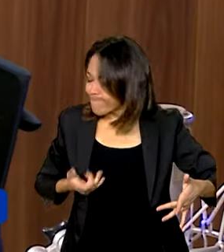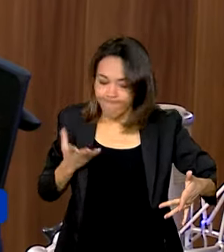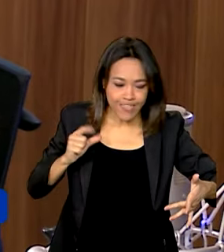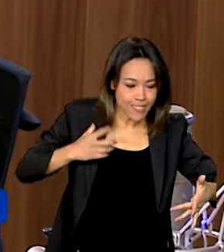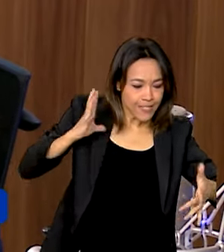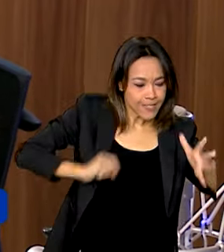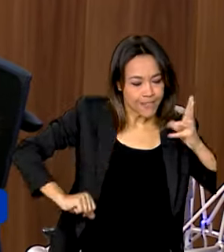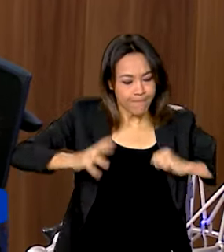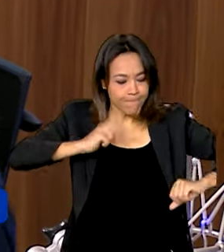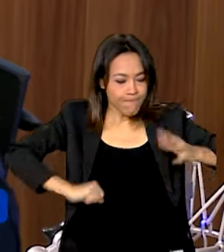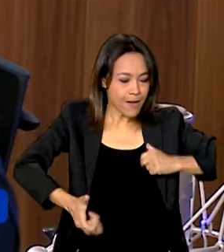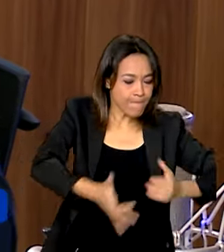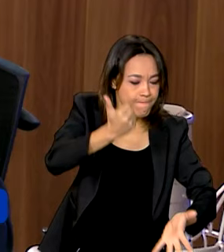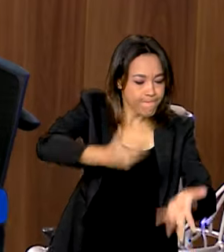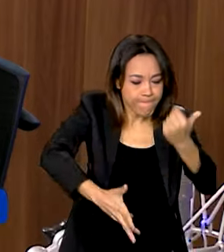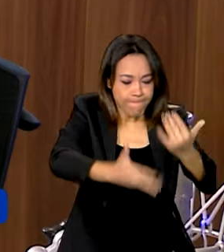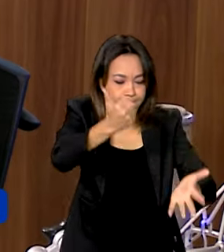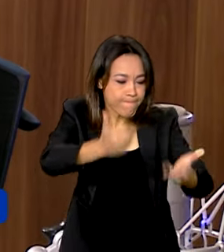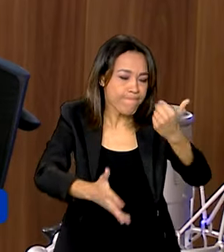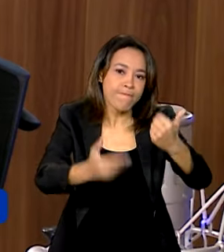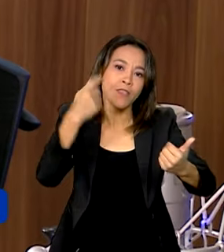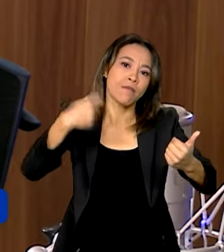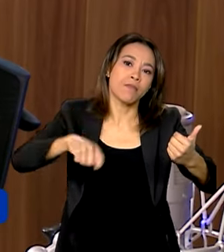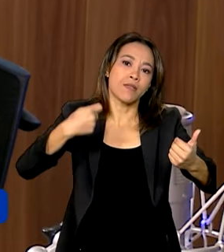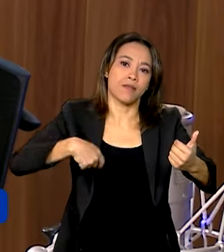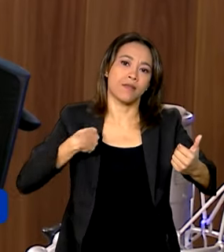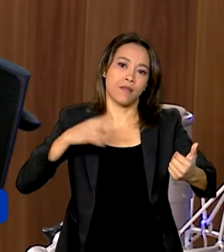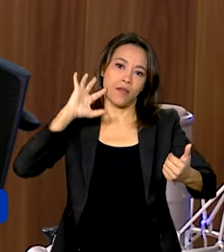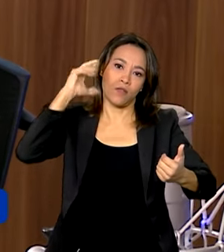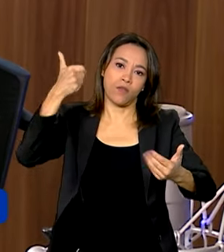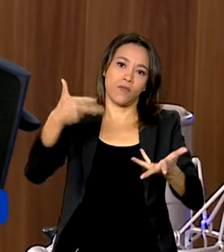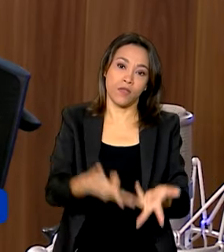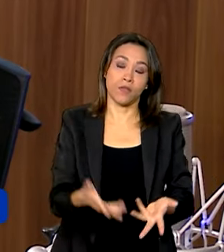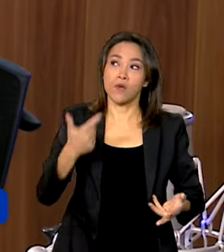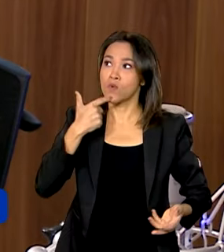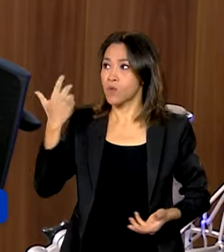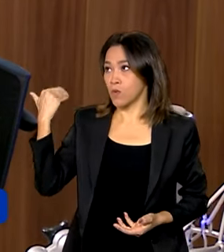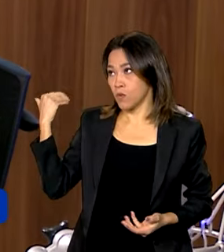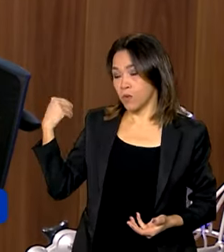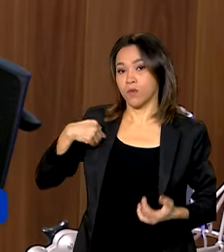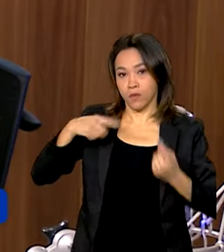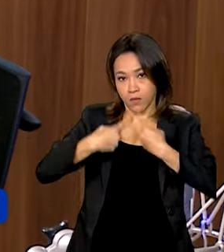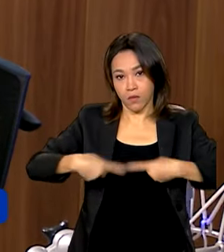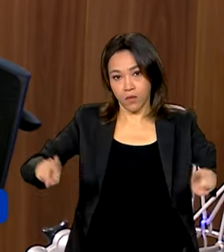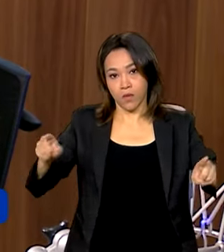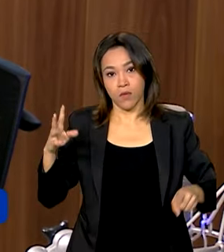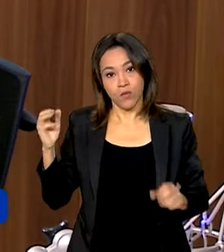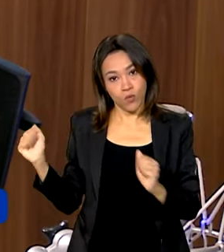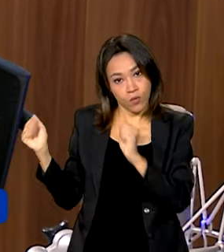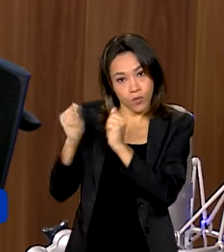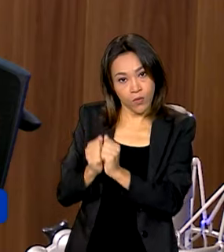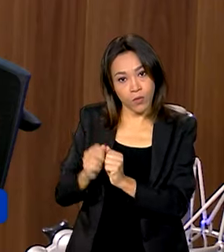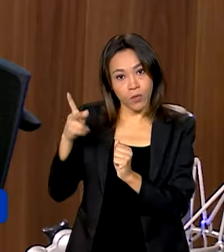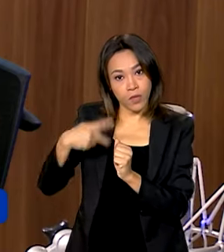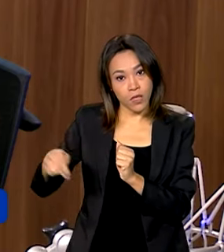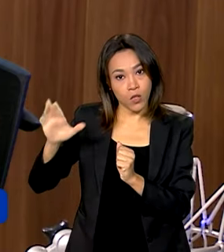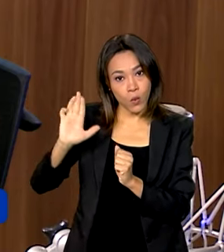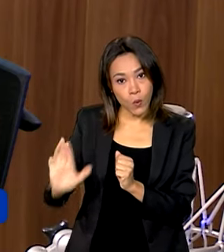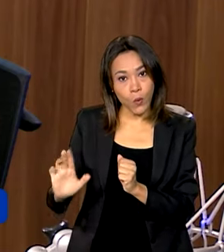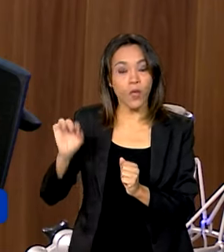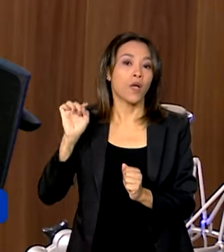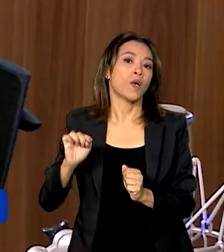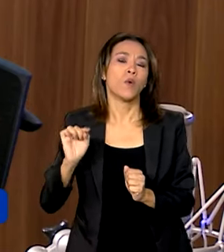canal não chega água lá tem que ter soluções nós inauguramos agora com o presidente Lula o milésimo sistema de